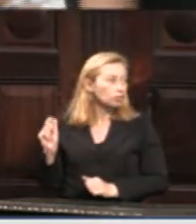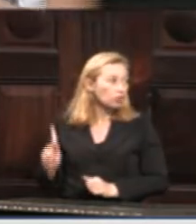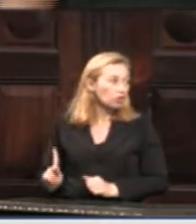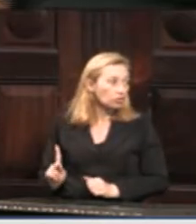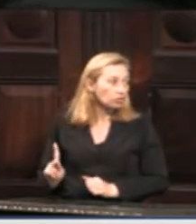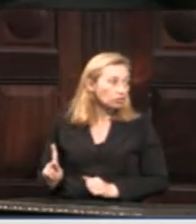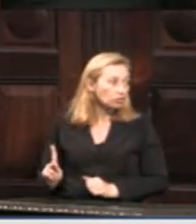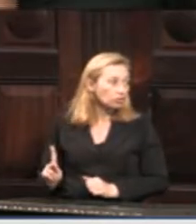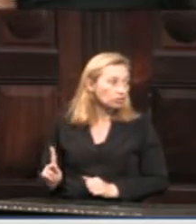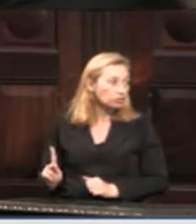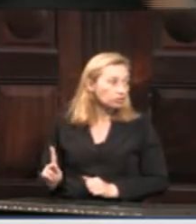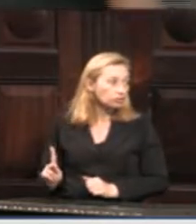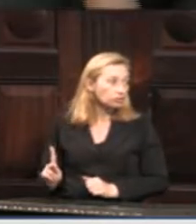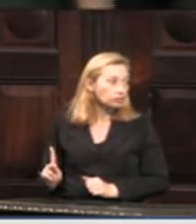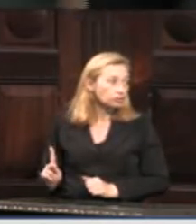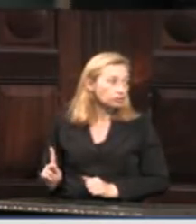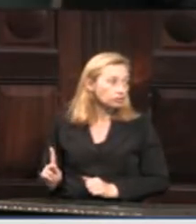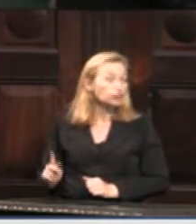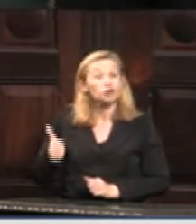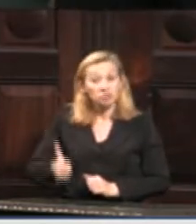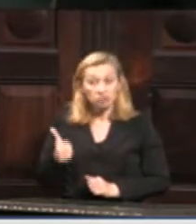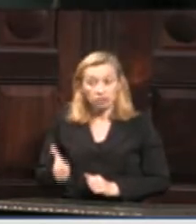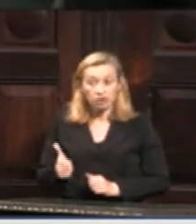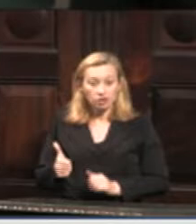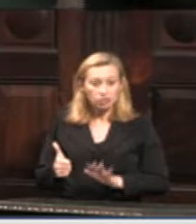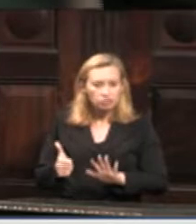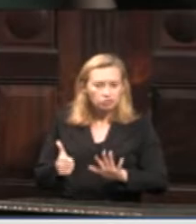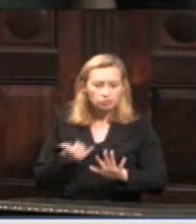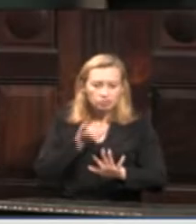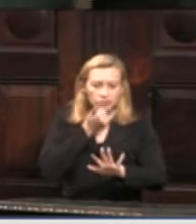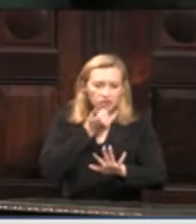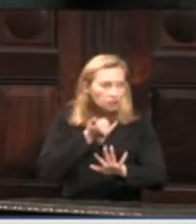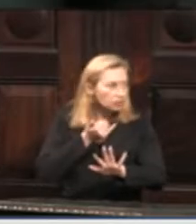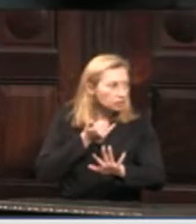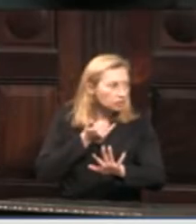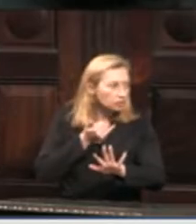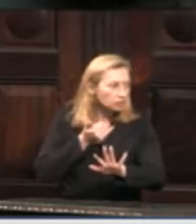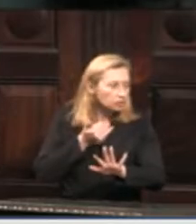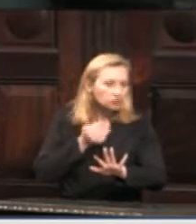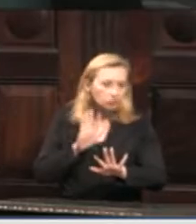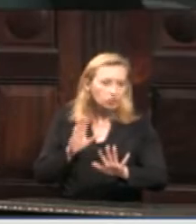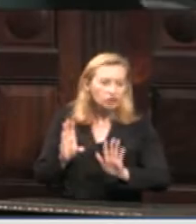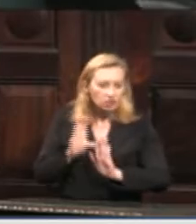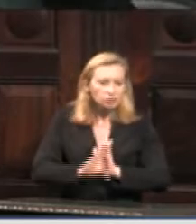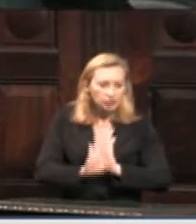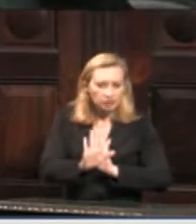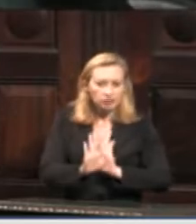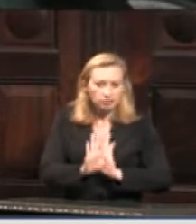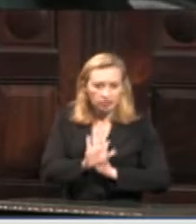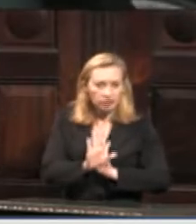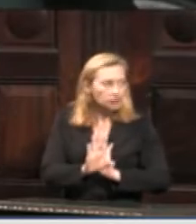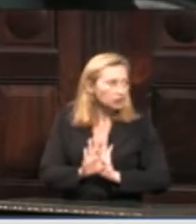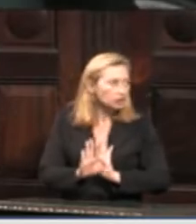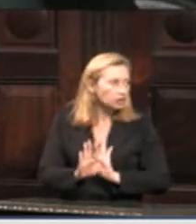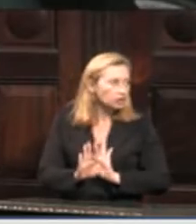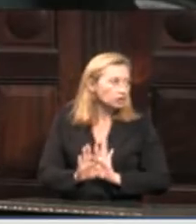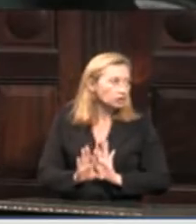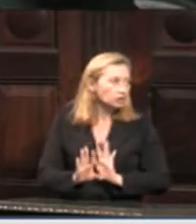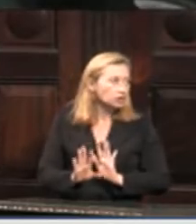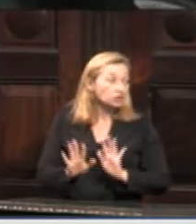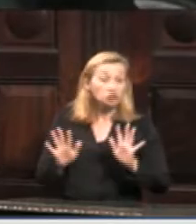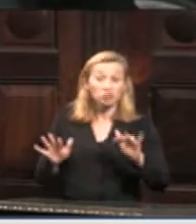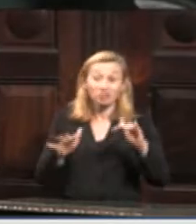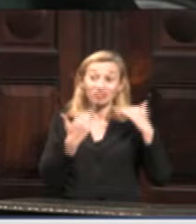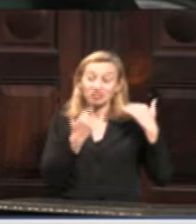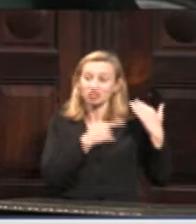estão, aprovado. Em primeira, perdão, vamos votar as emendas. É porque a assessoria chamou a atenção da questão